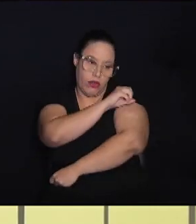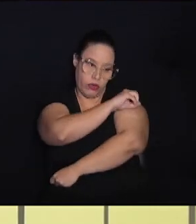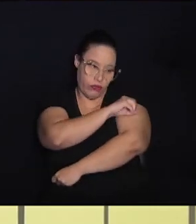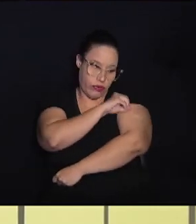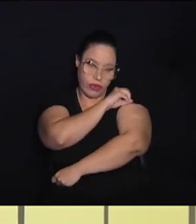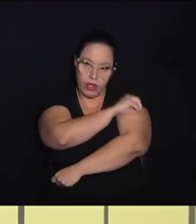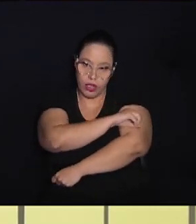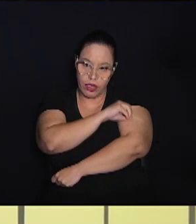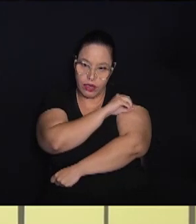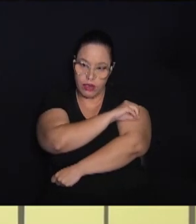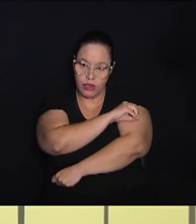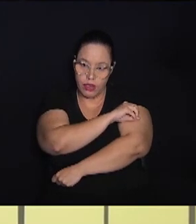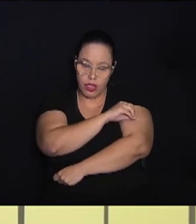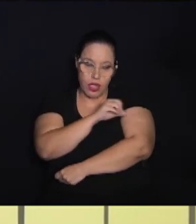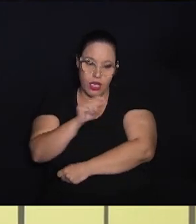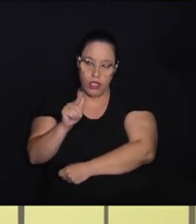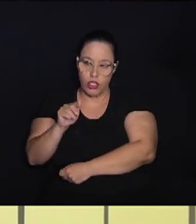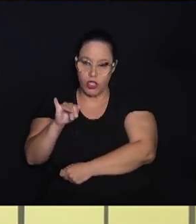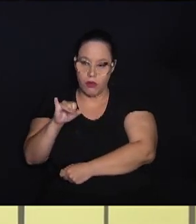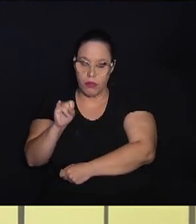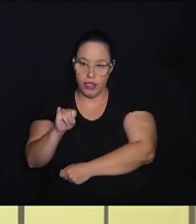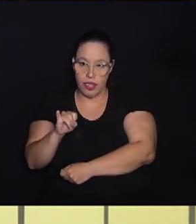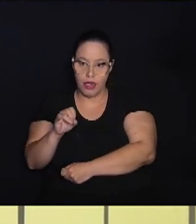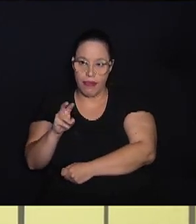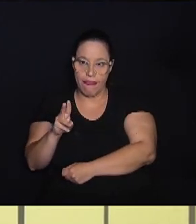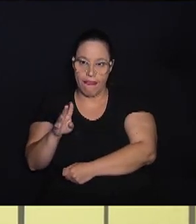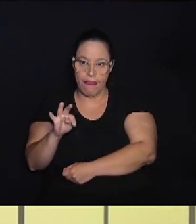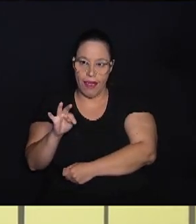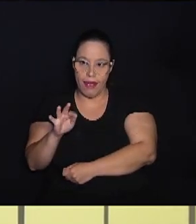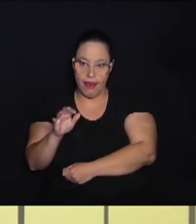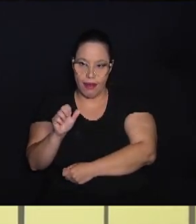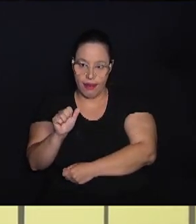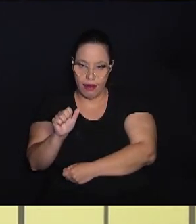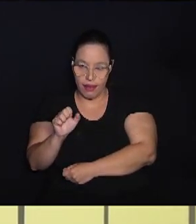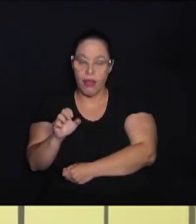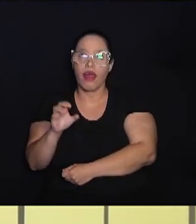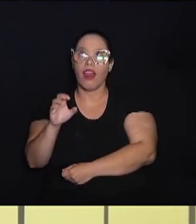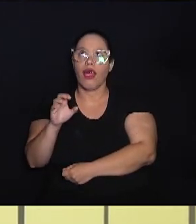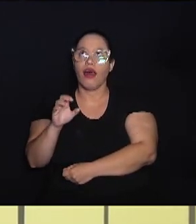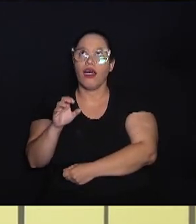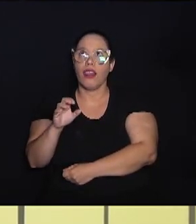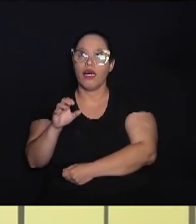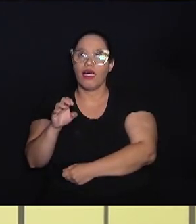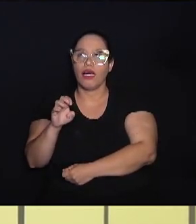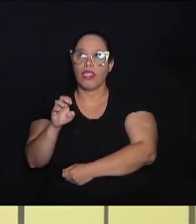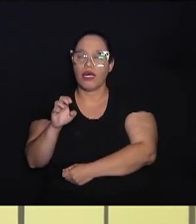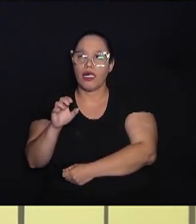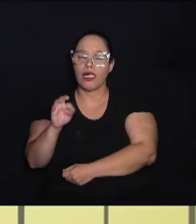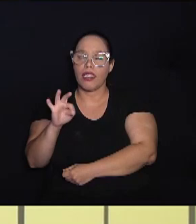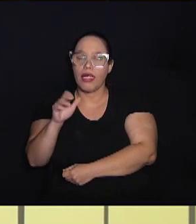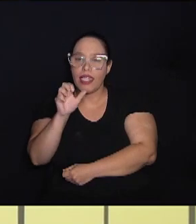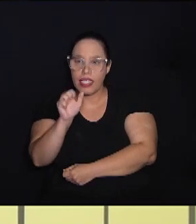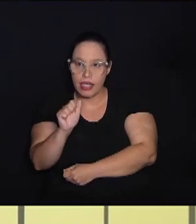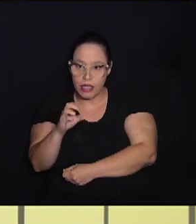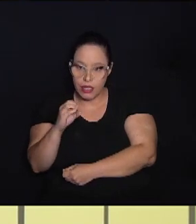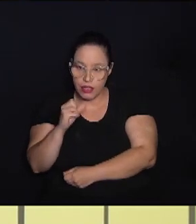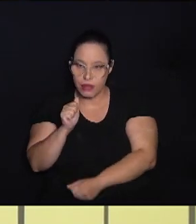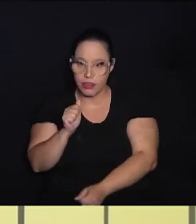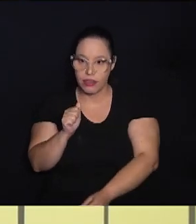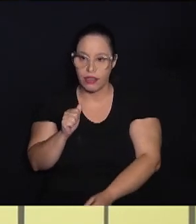vai abrir uma Gibiteca em breve lá uma Gibiteca gratuita onde você vai poder simplesmente entrar pegar o quadrinho